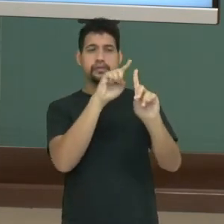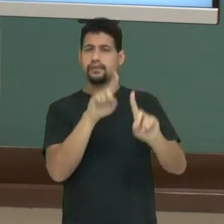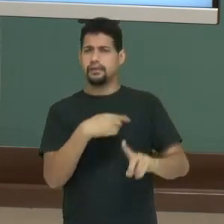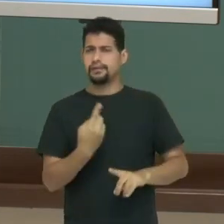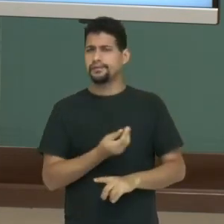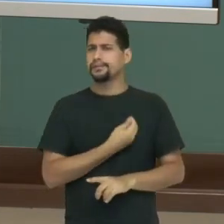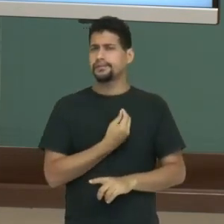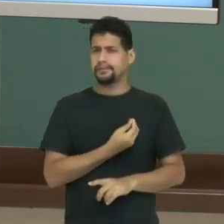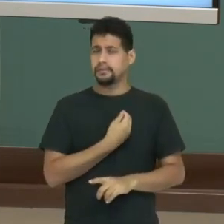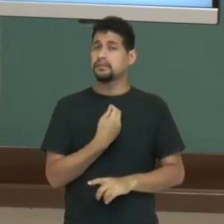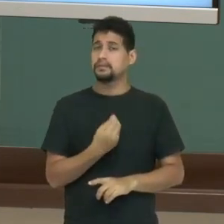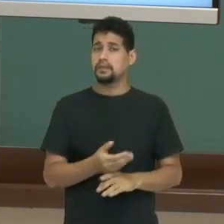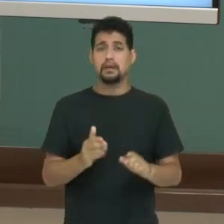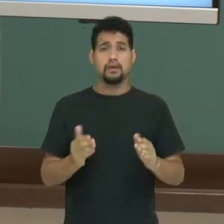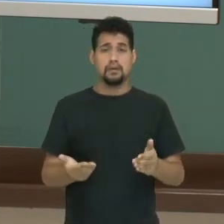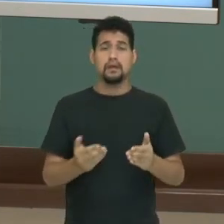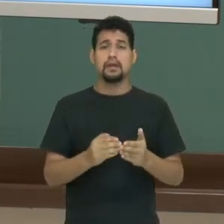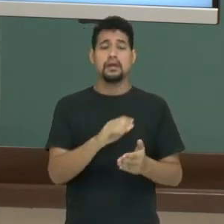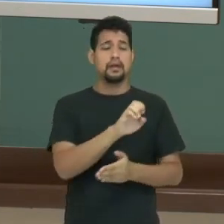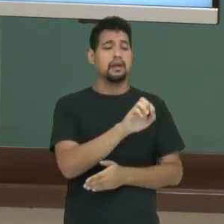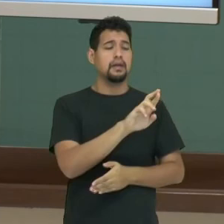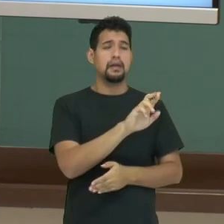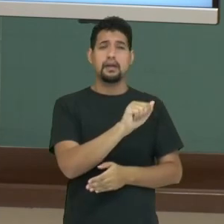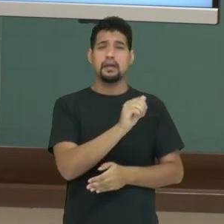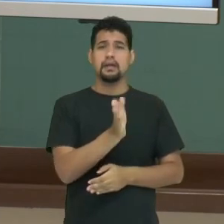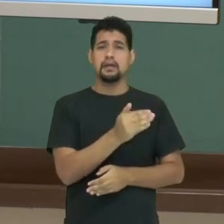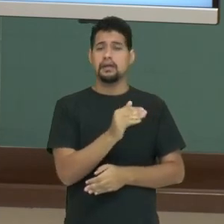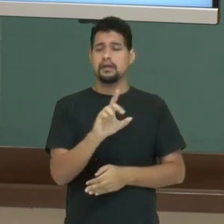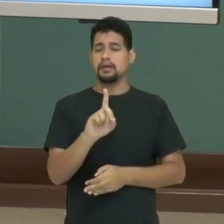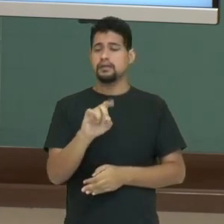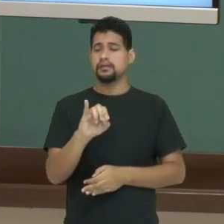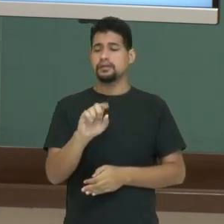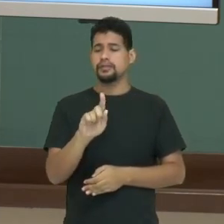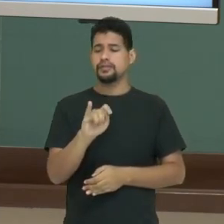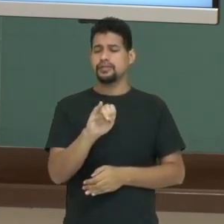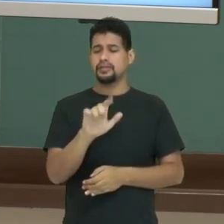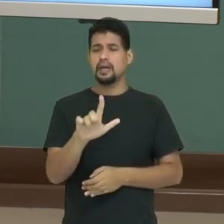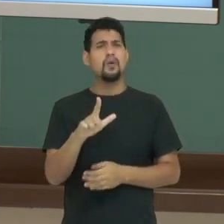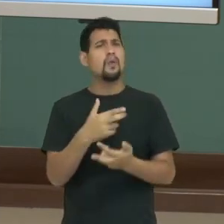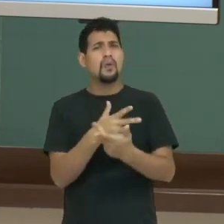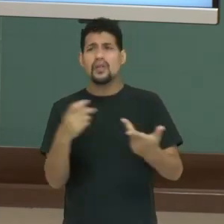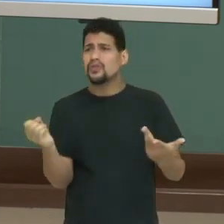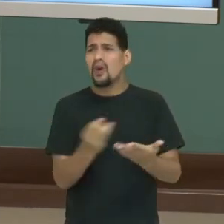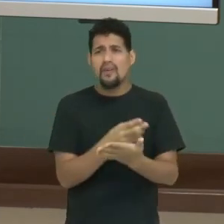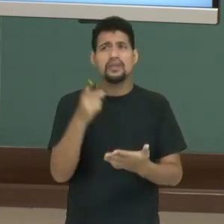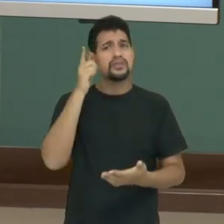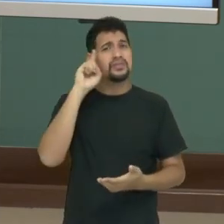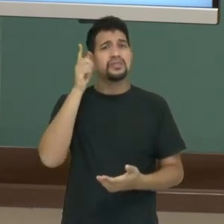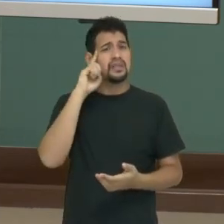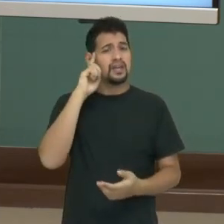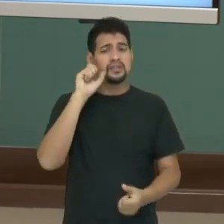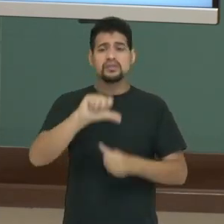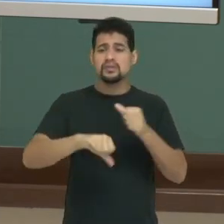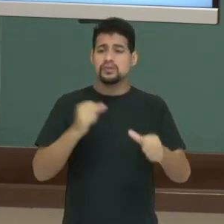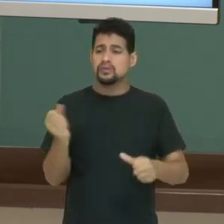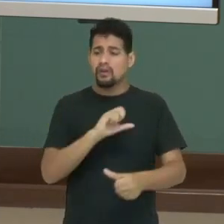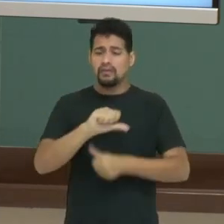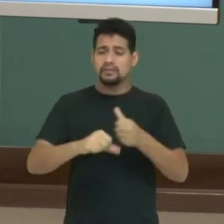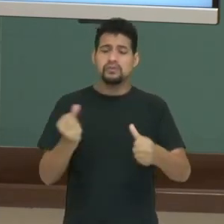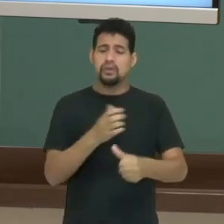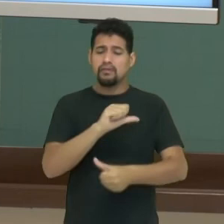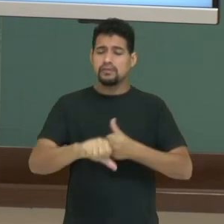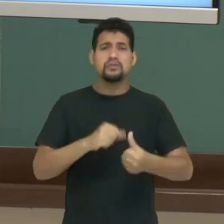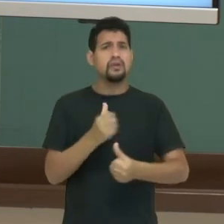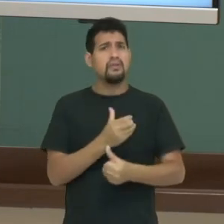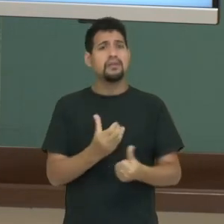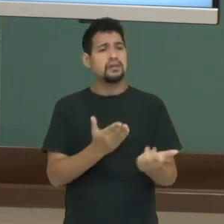vivemos a era digital, uma era de mudança, inovação a cada dia, né? Então, o jovem encontrar um emprego que